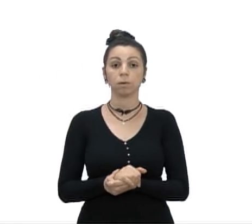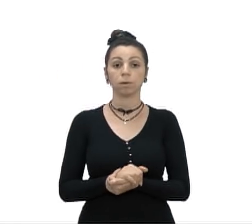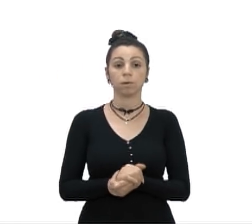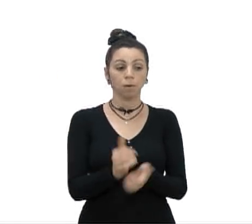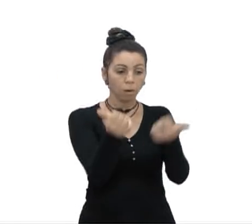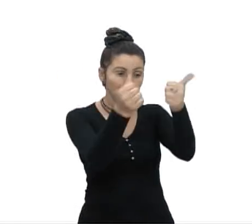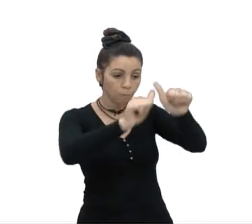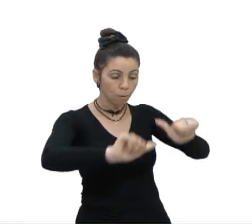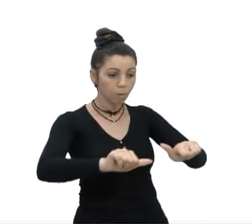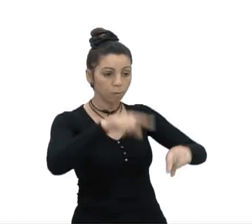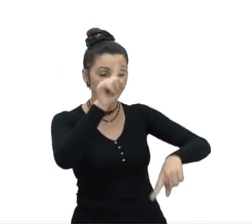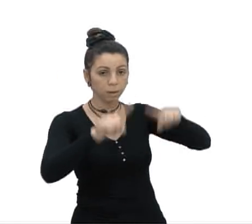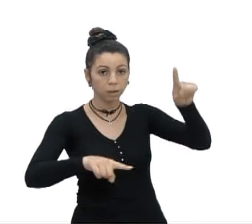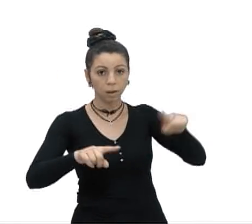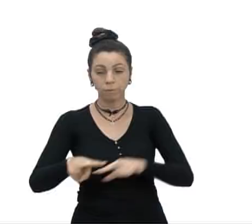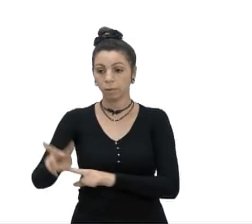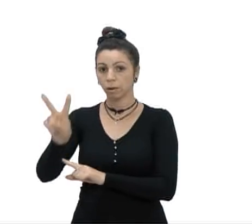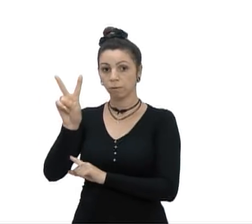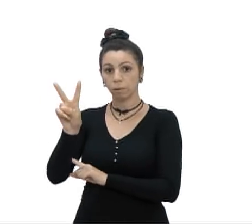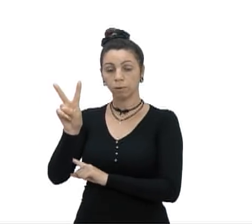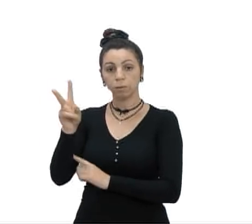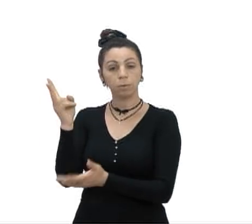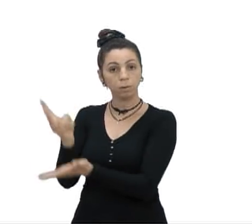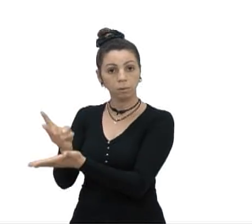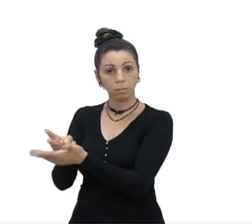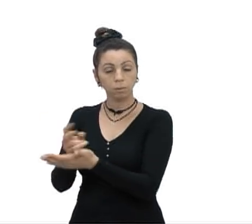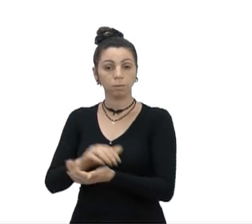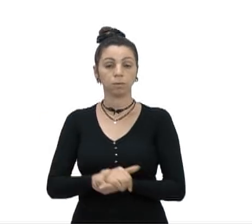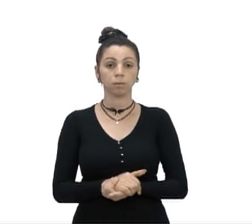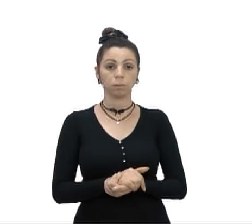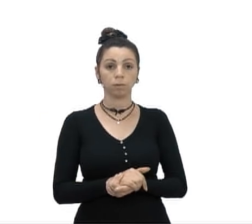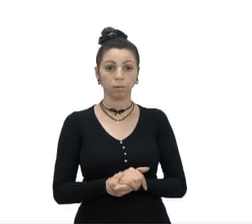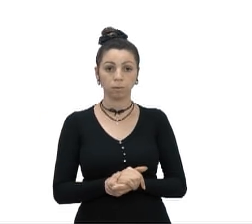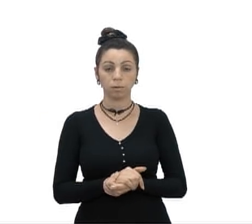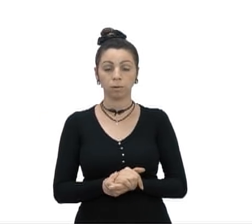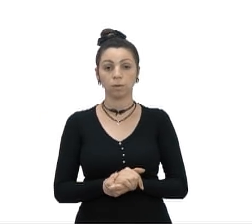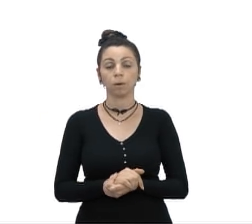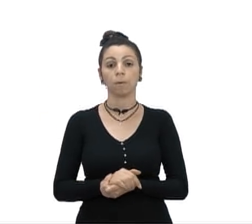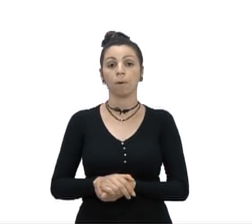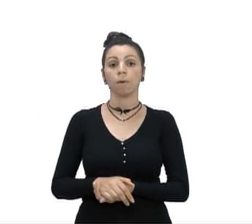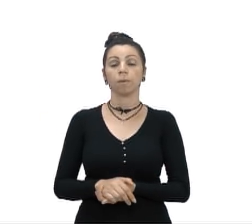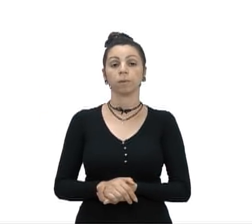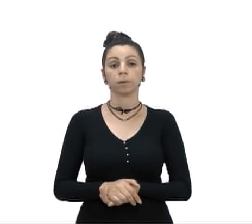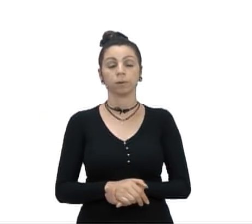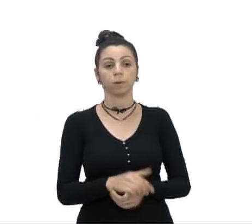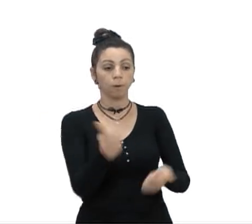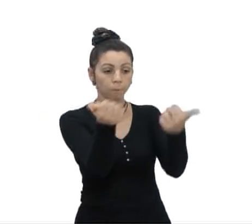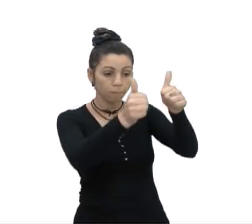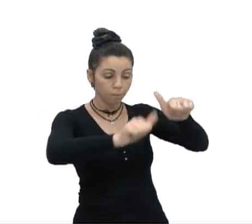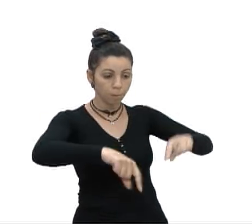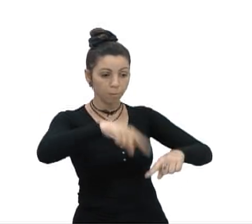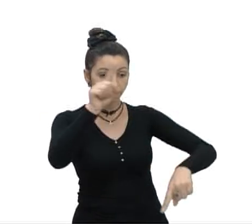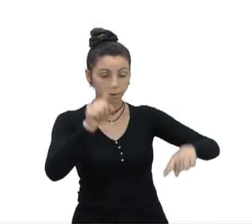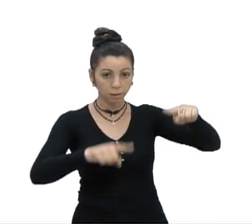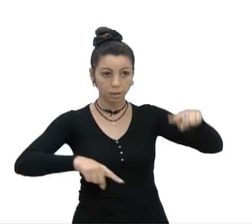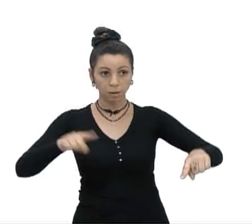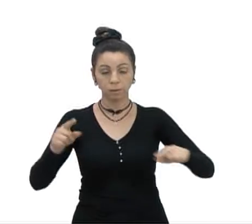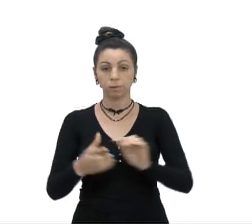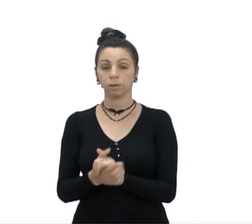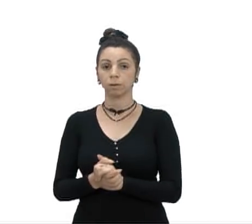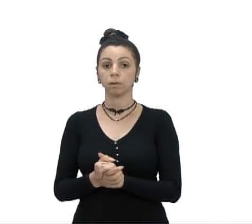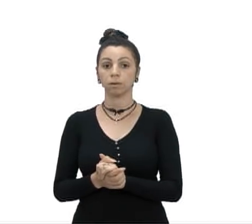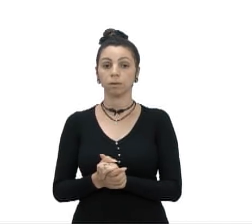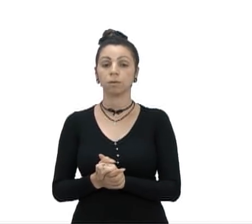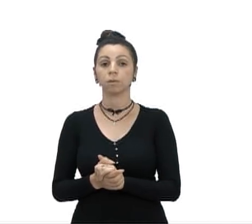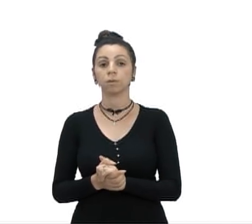volume definido. Letra C. Forma e volume variáveis. Ou letra D. Forma definida